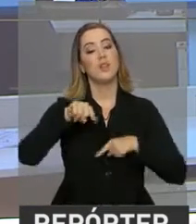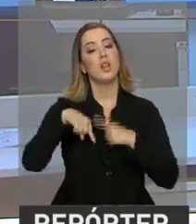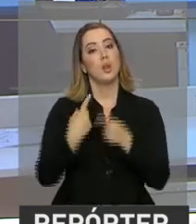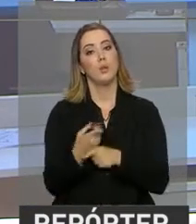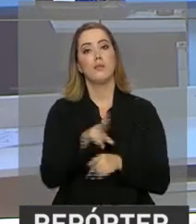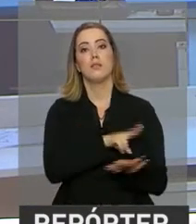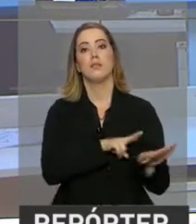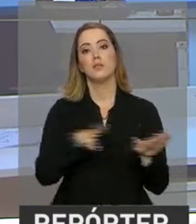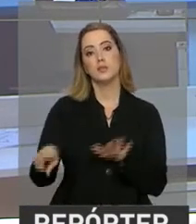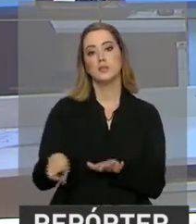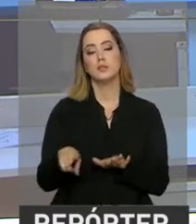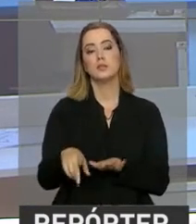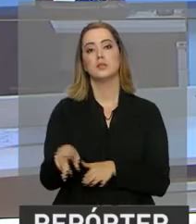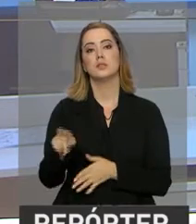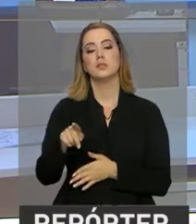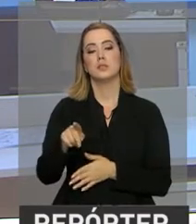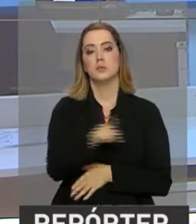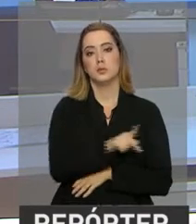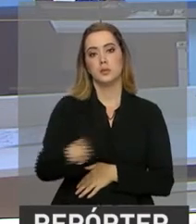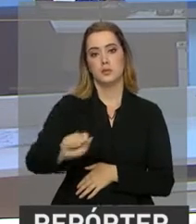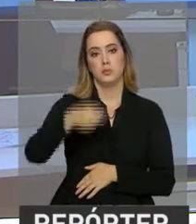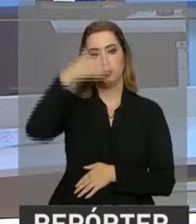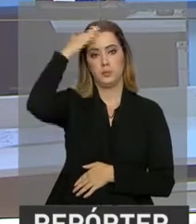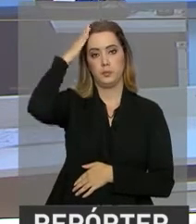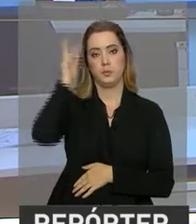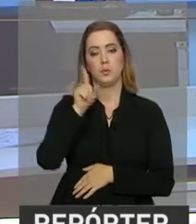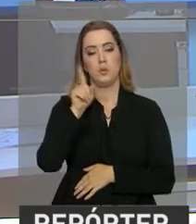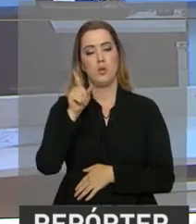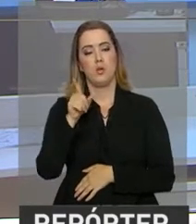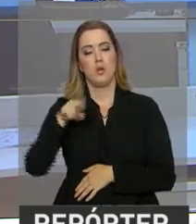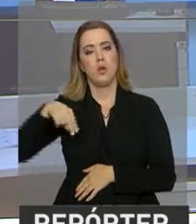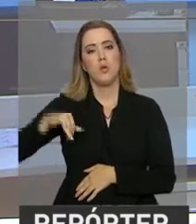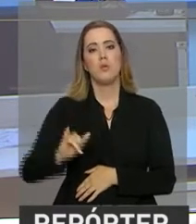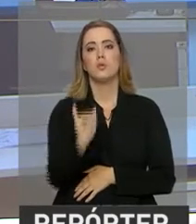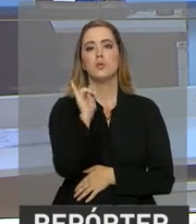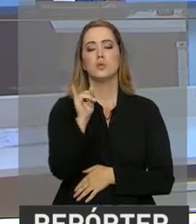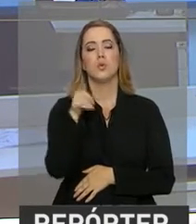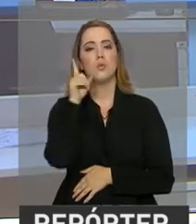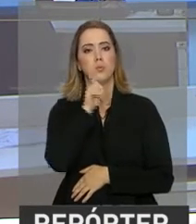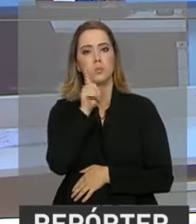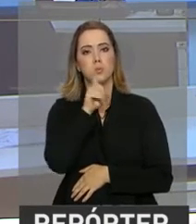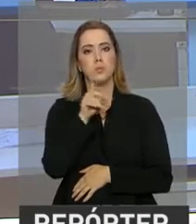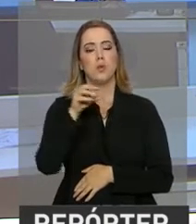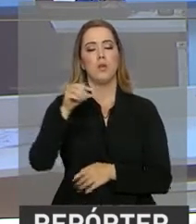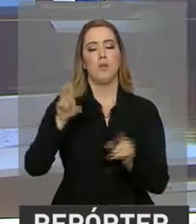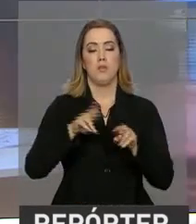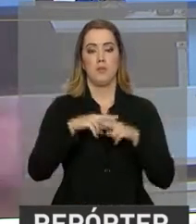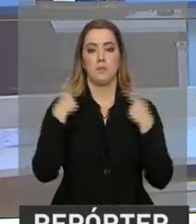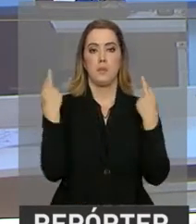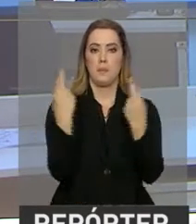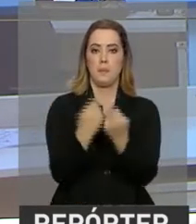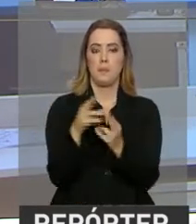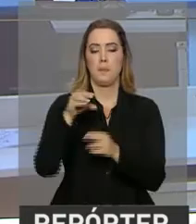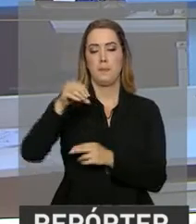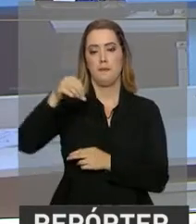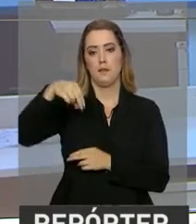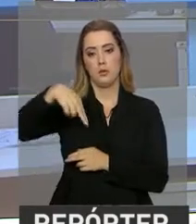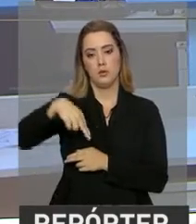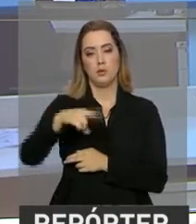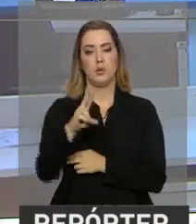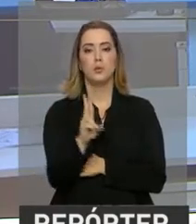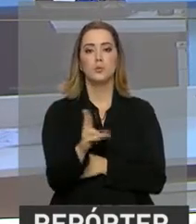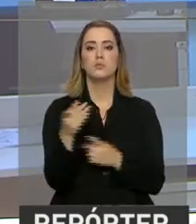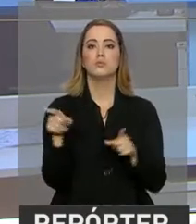michel temer participa em nova york da assembléia geral da onu organização das nações unidas ele vai aproveitar a oportunidade